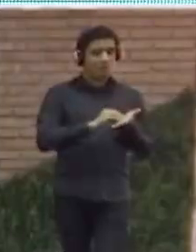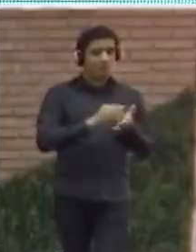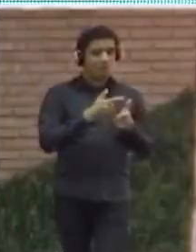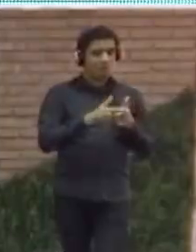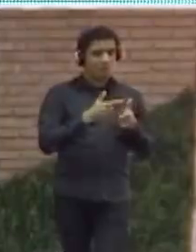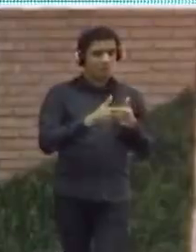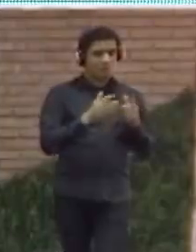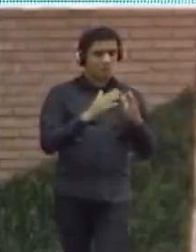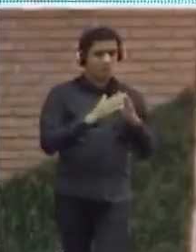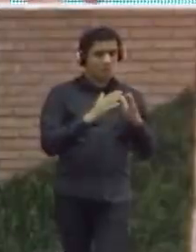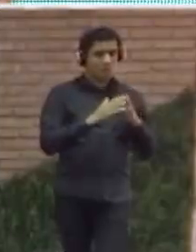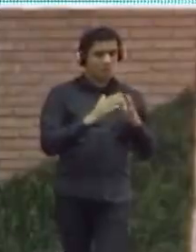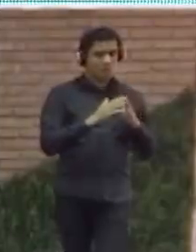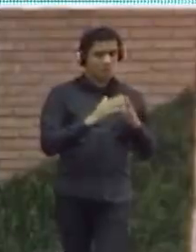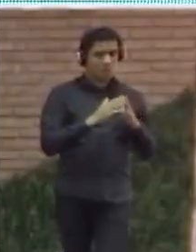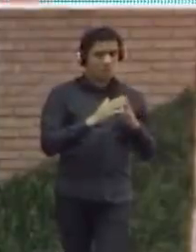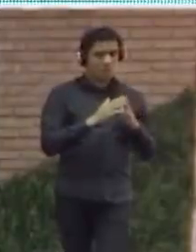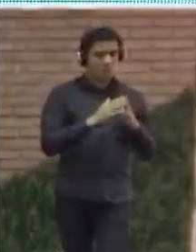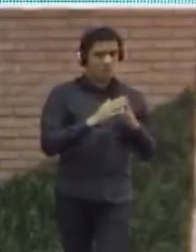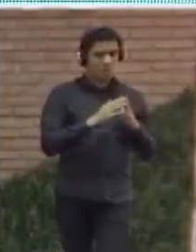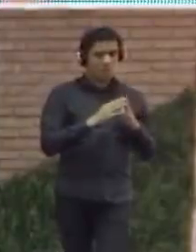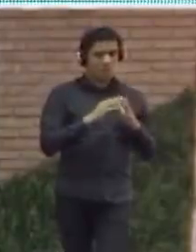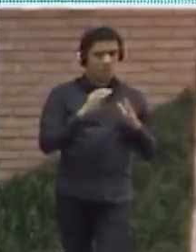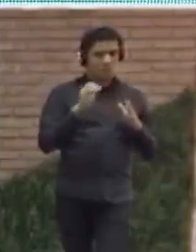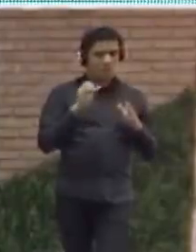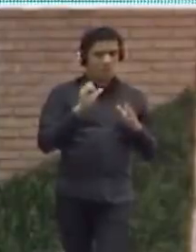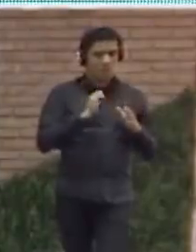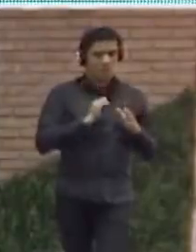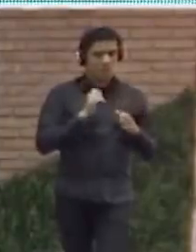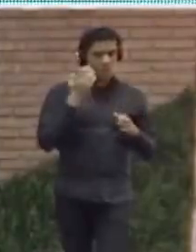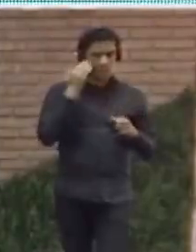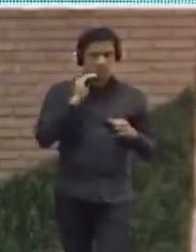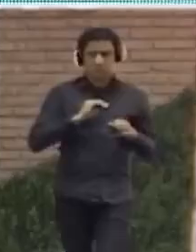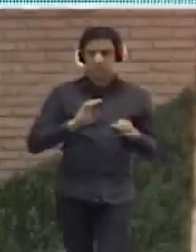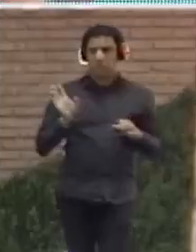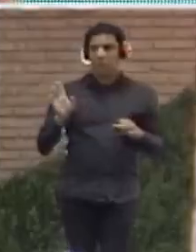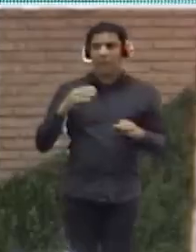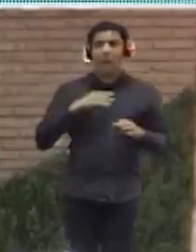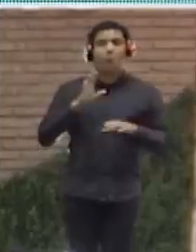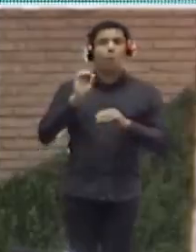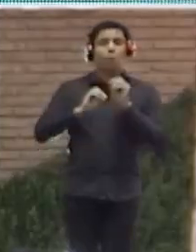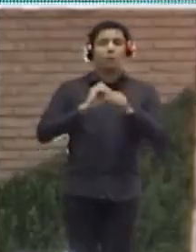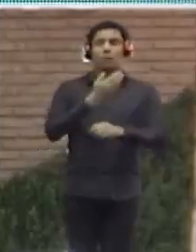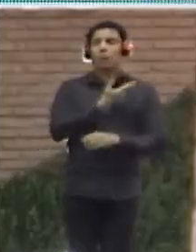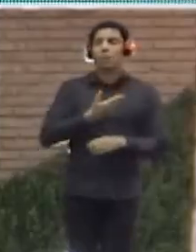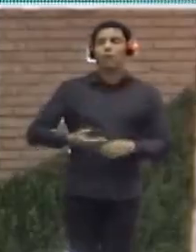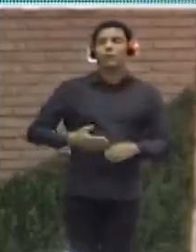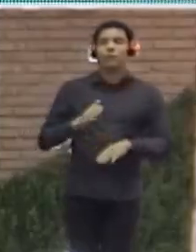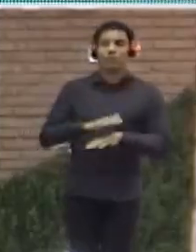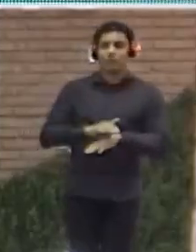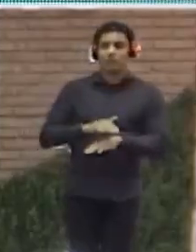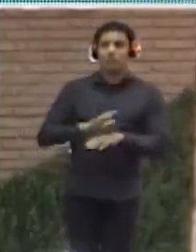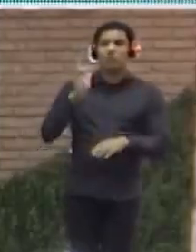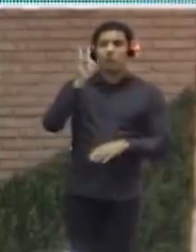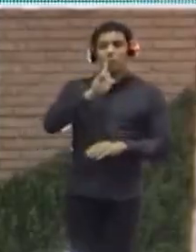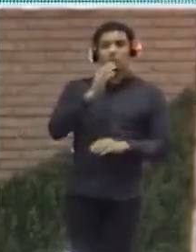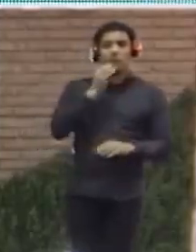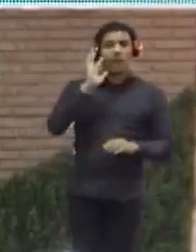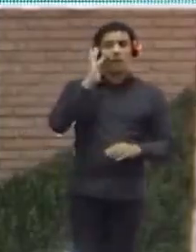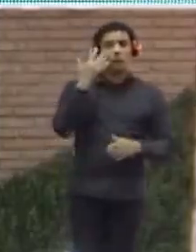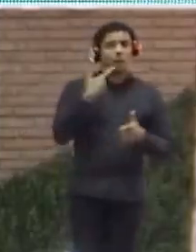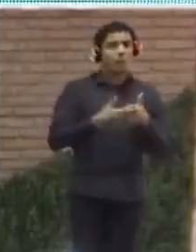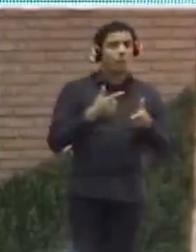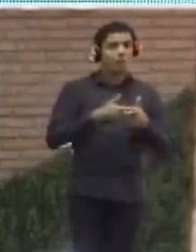e o que eles veem, o que o governo tem feito para vencer essa questão da habitação de